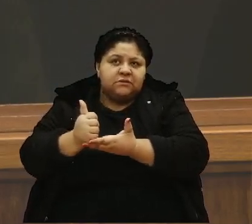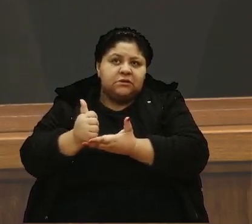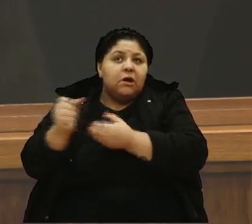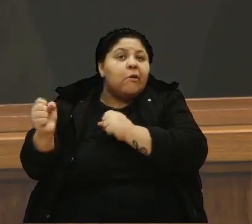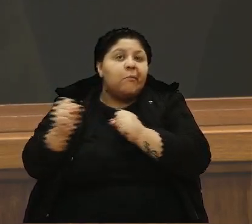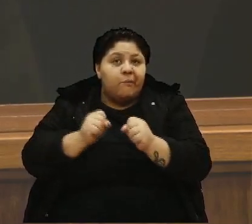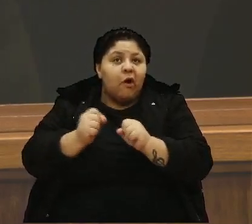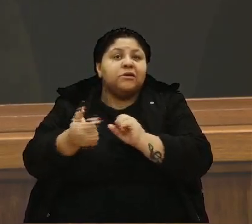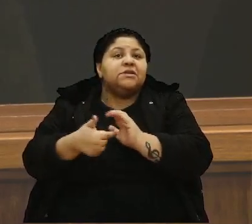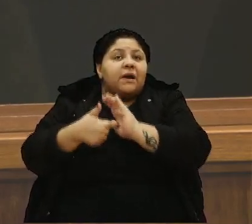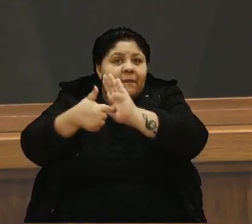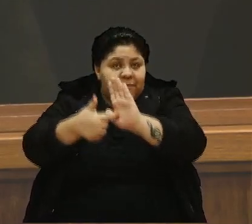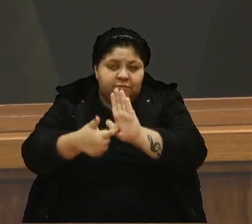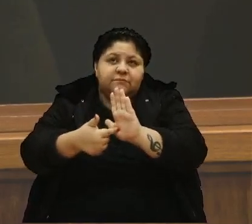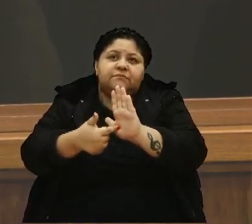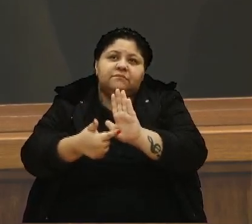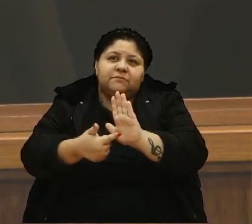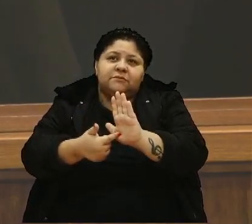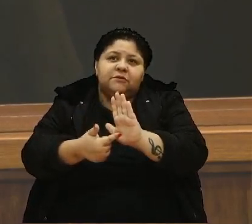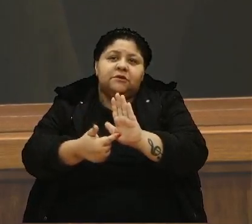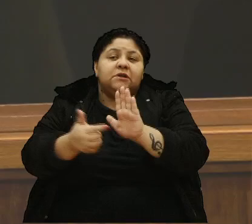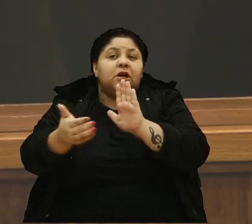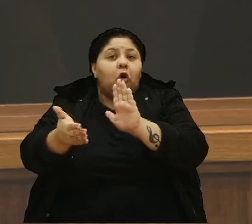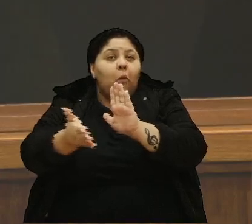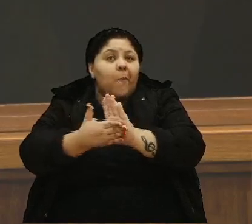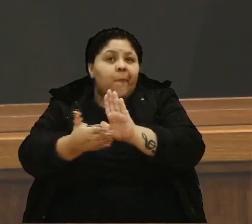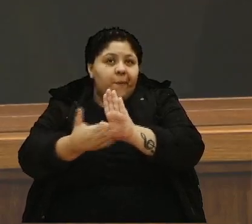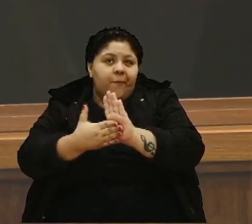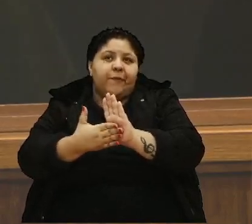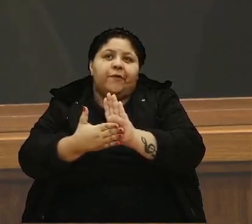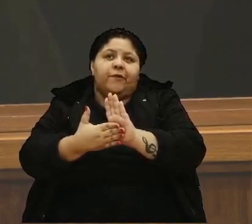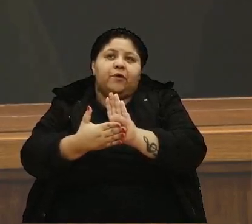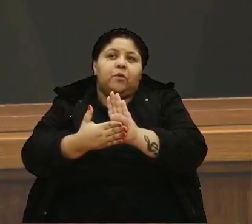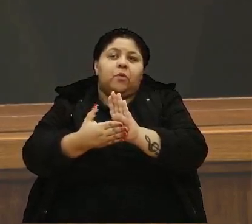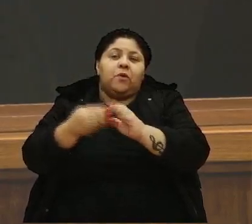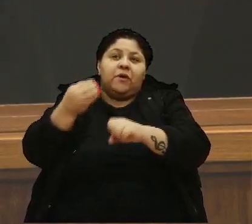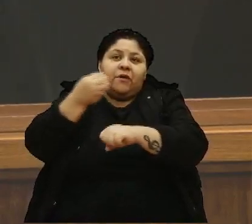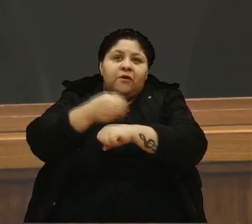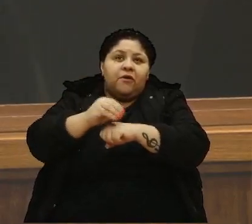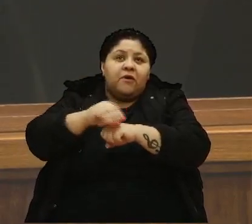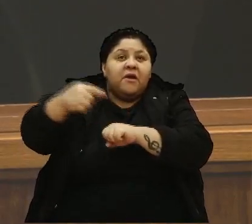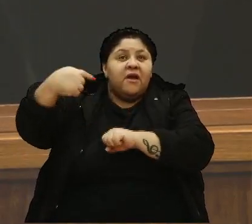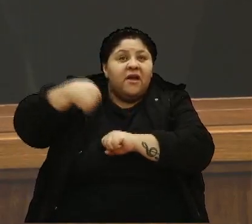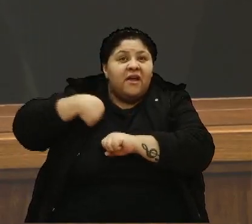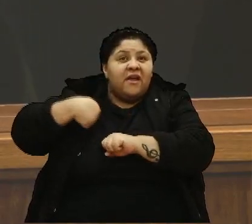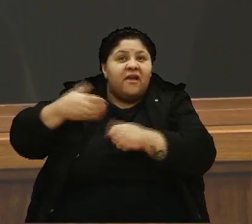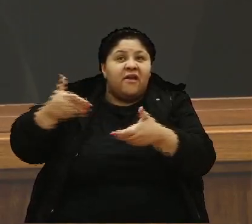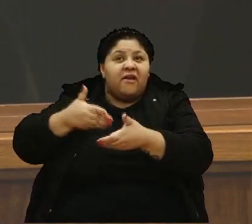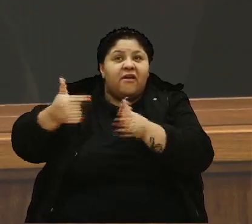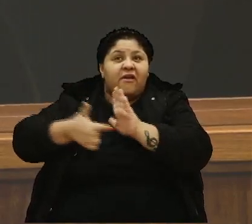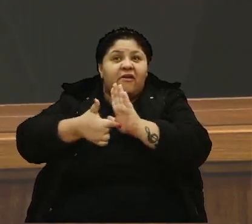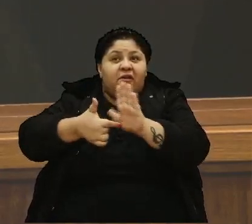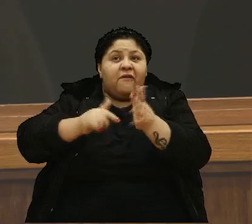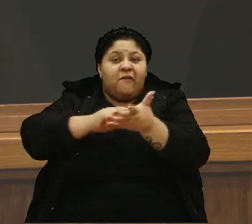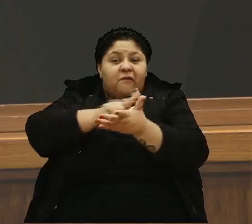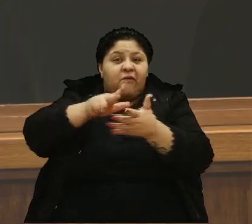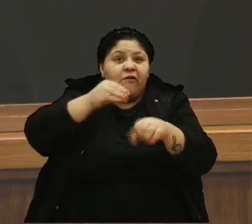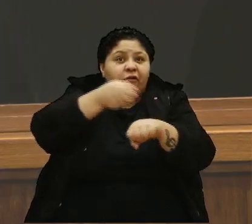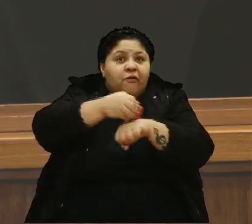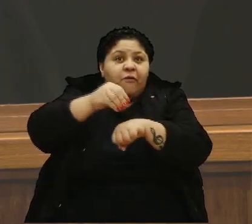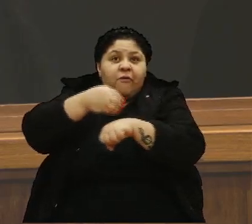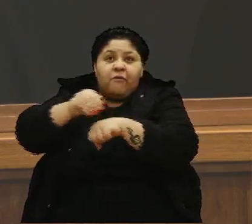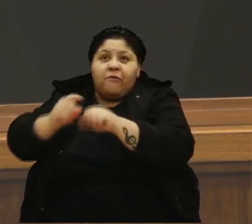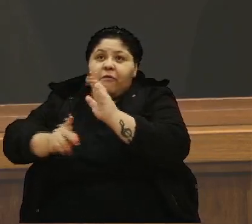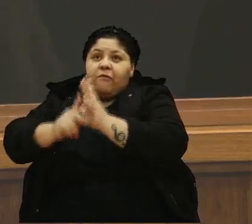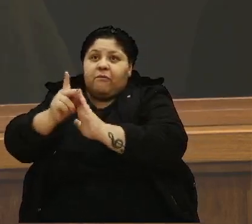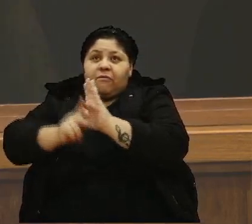pode apresentar como proposta, como indicação. Eu já apresentei várias indicações de projeto de